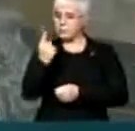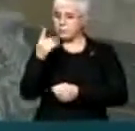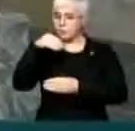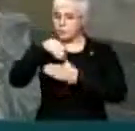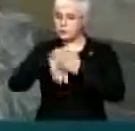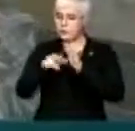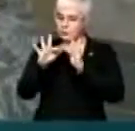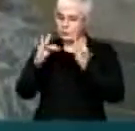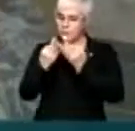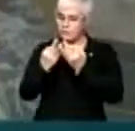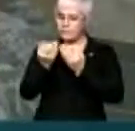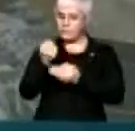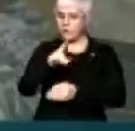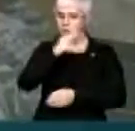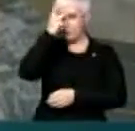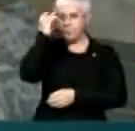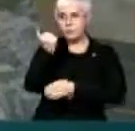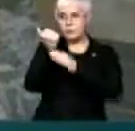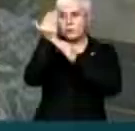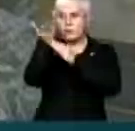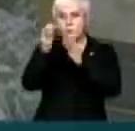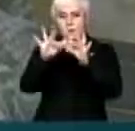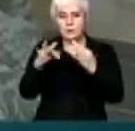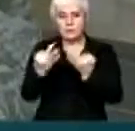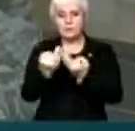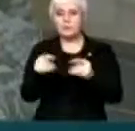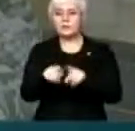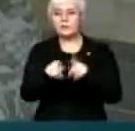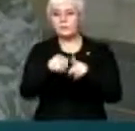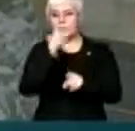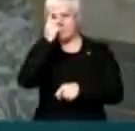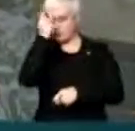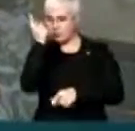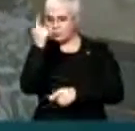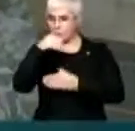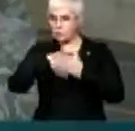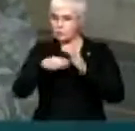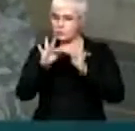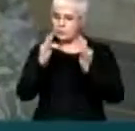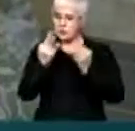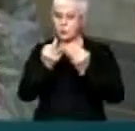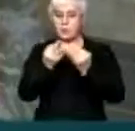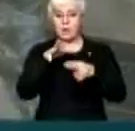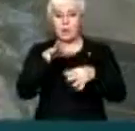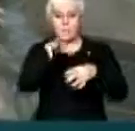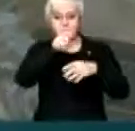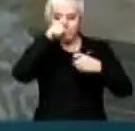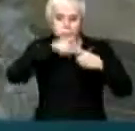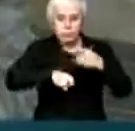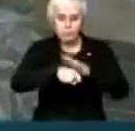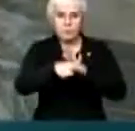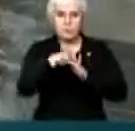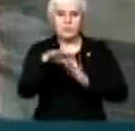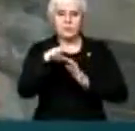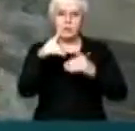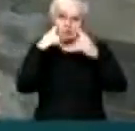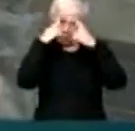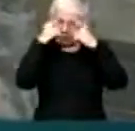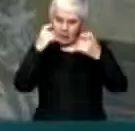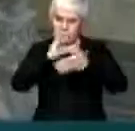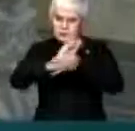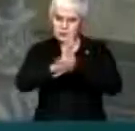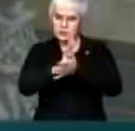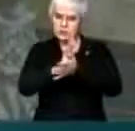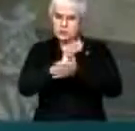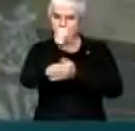que não é da família. Inclusive, com estuprador de uma família, um agressor de uma família, agredindo, estuprando alguém de